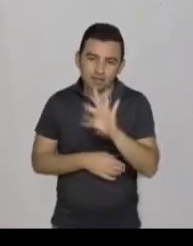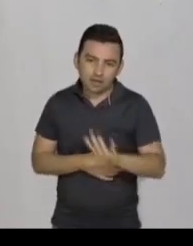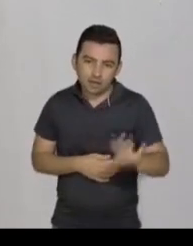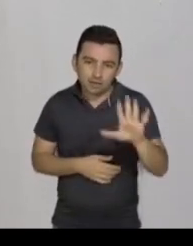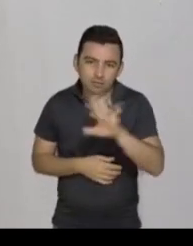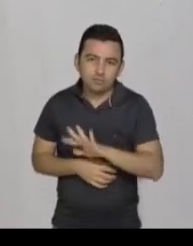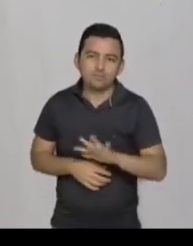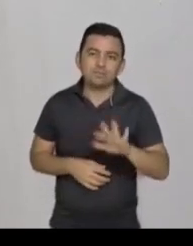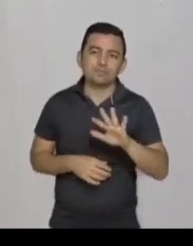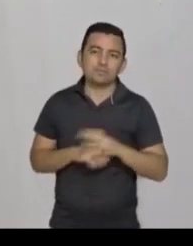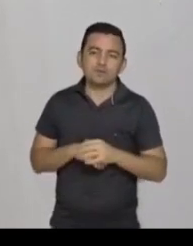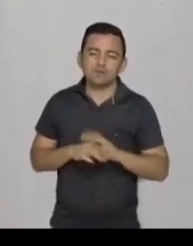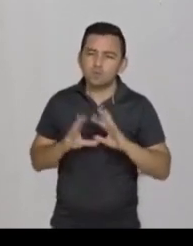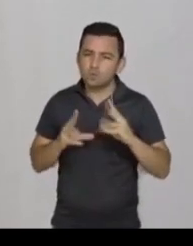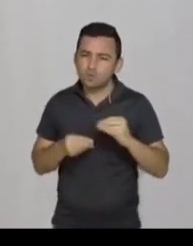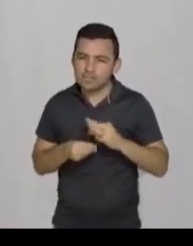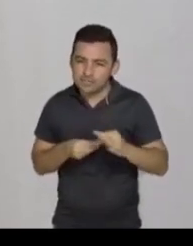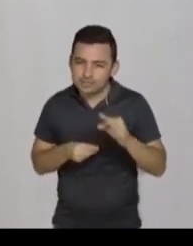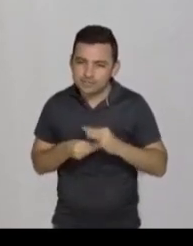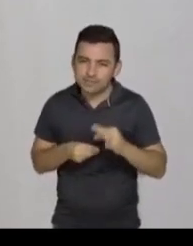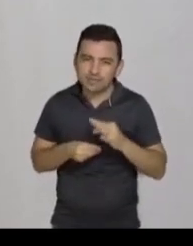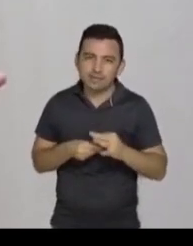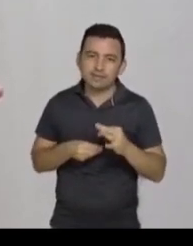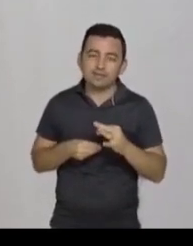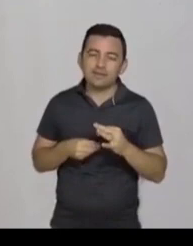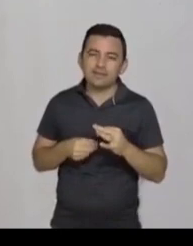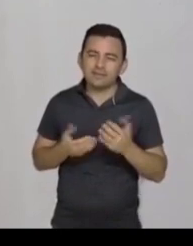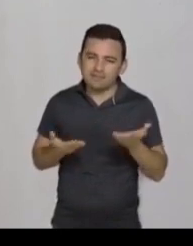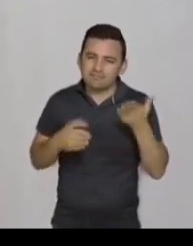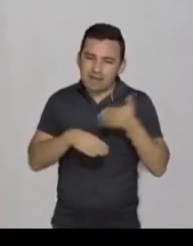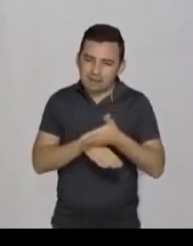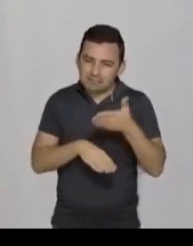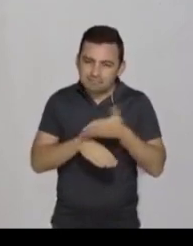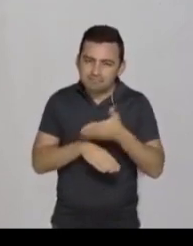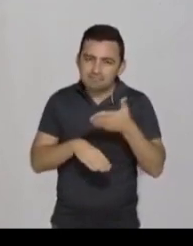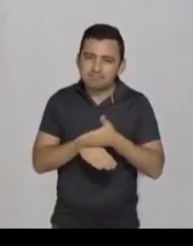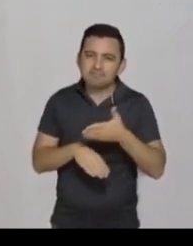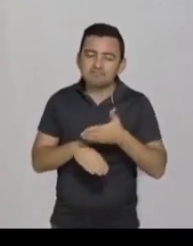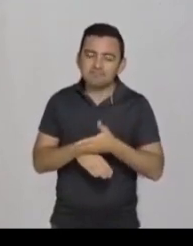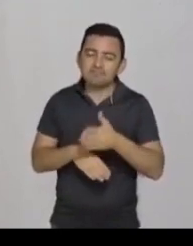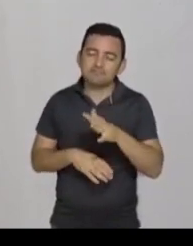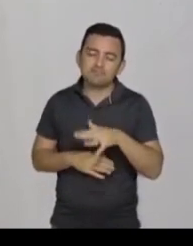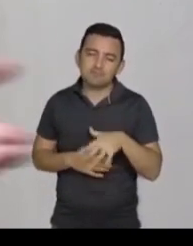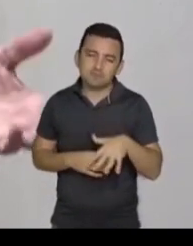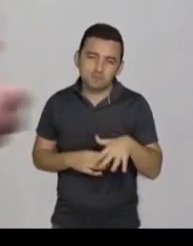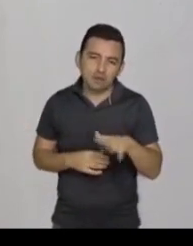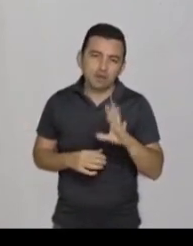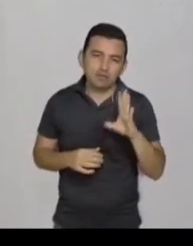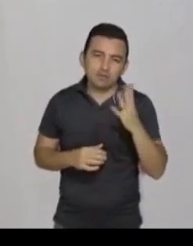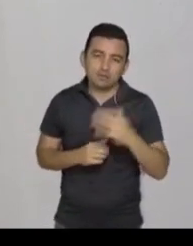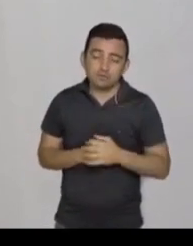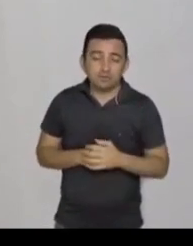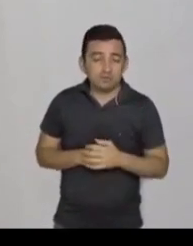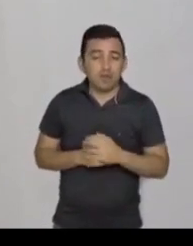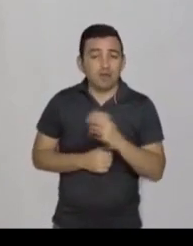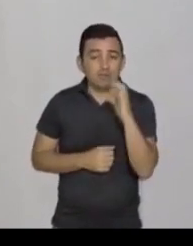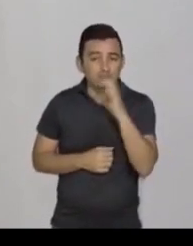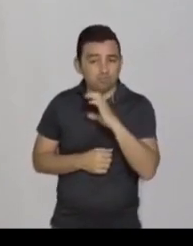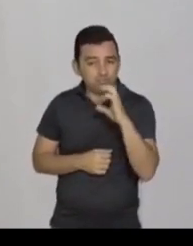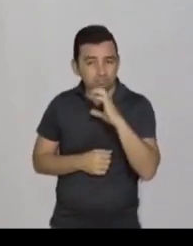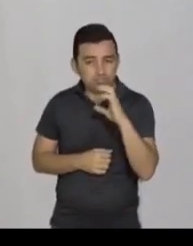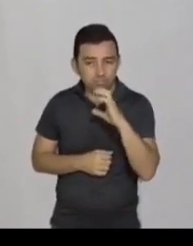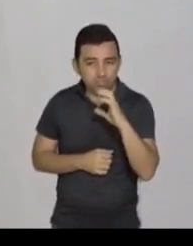toda a entidade que participa dessa situação toda para que logo isso